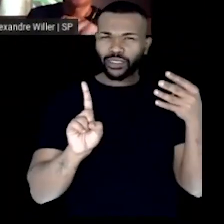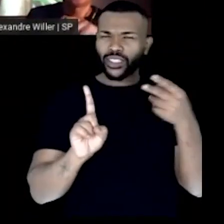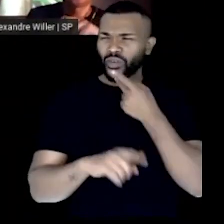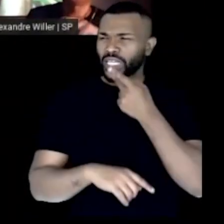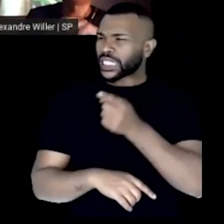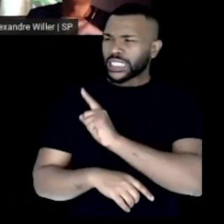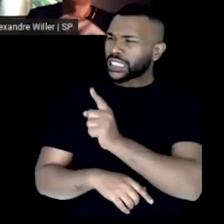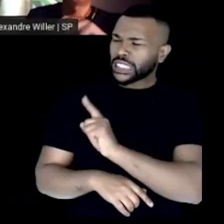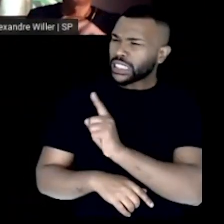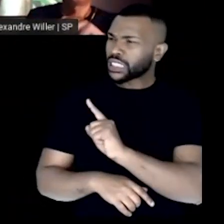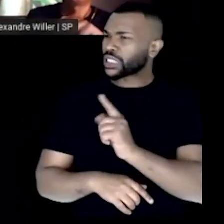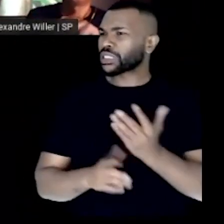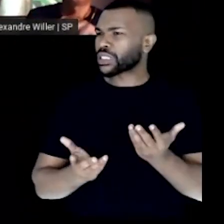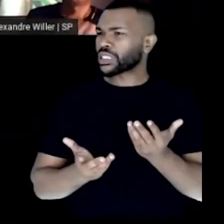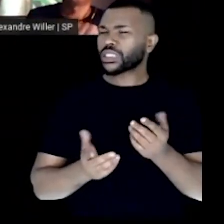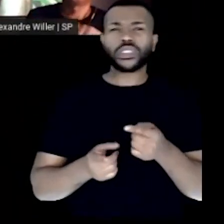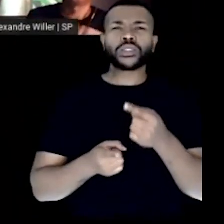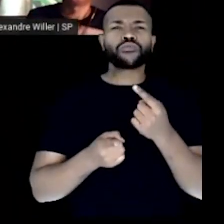LGBT, assim. E eu falei, não!